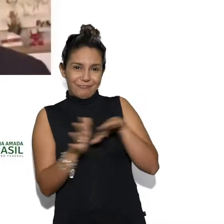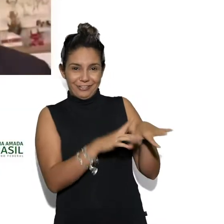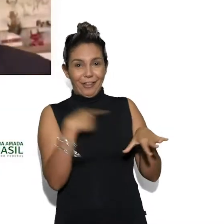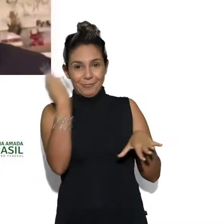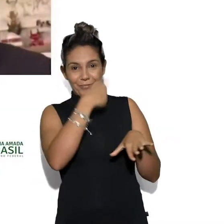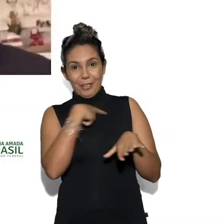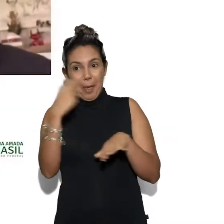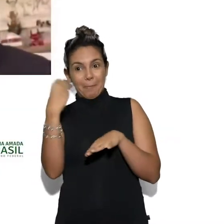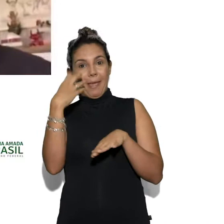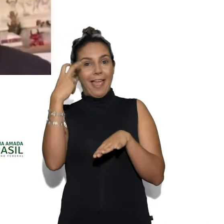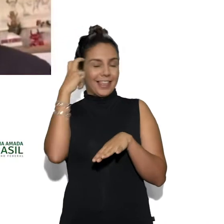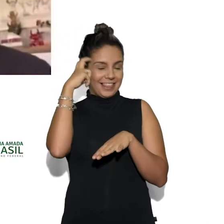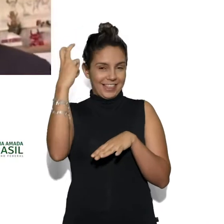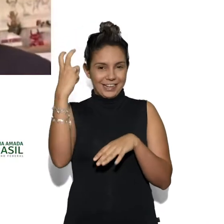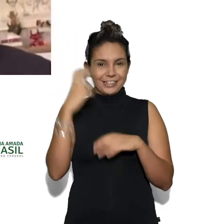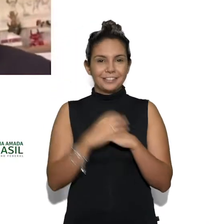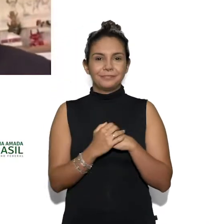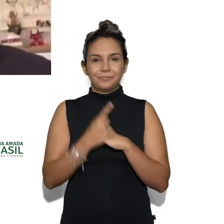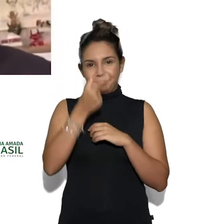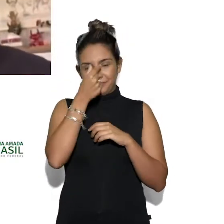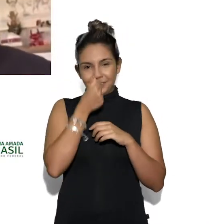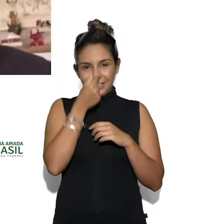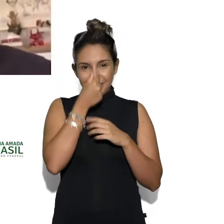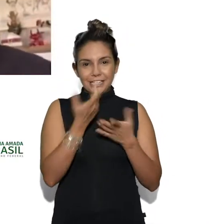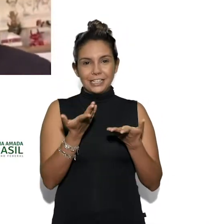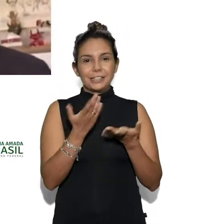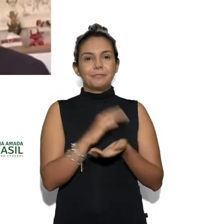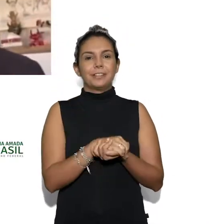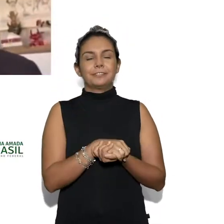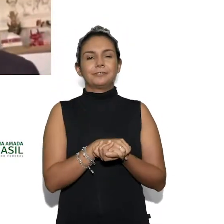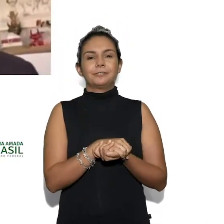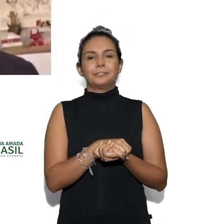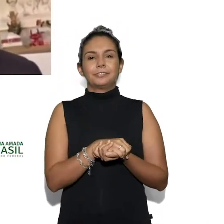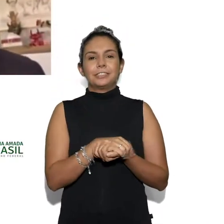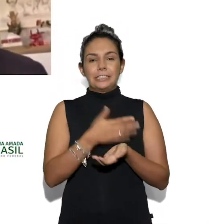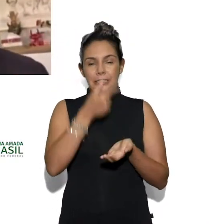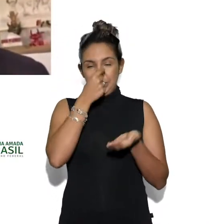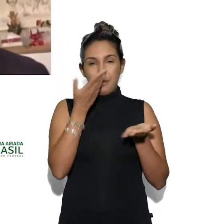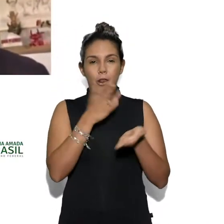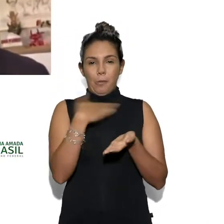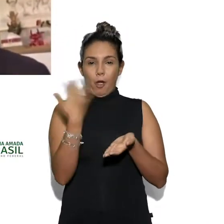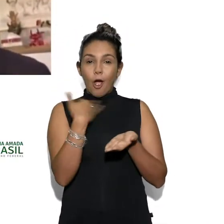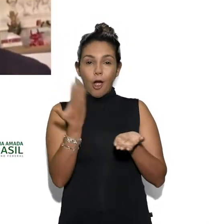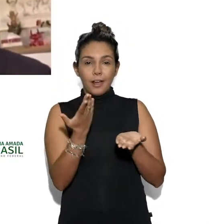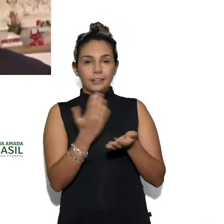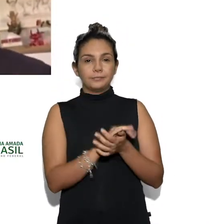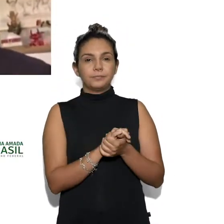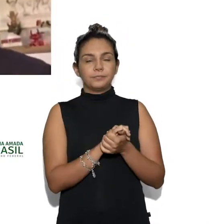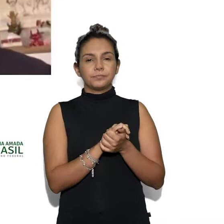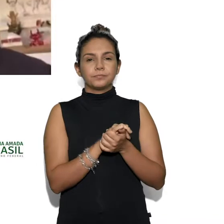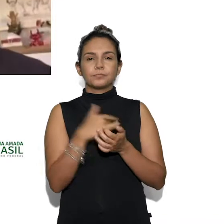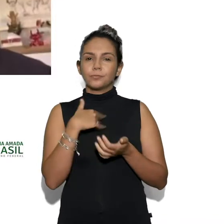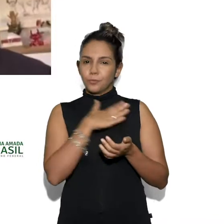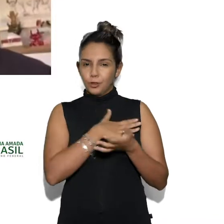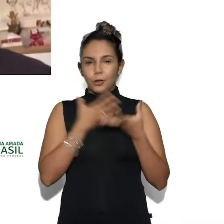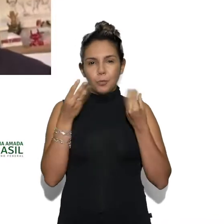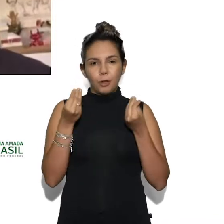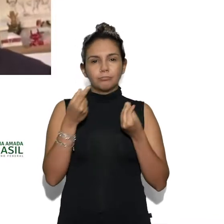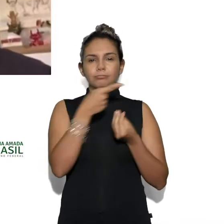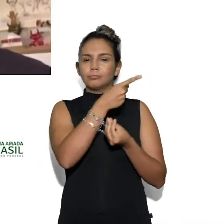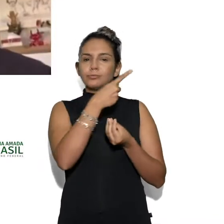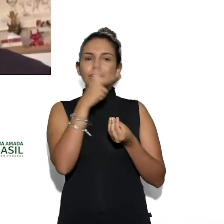de uma gripe tremenda, matadora, não é? Mas eu gosto muito das